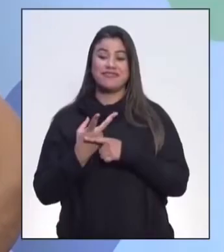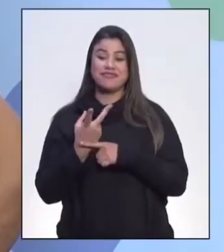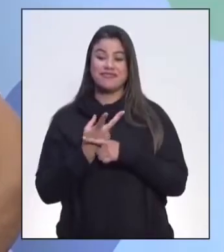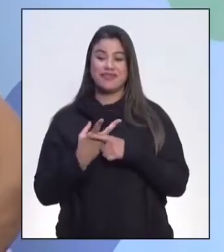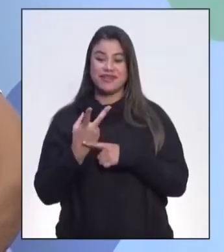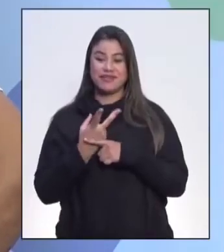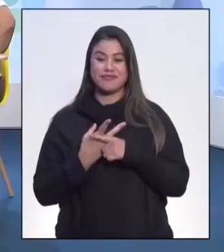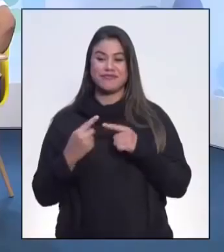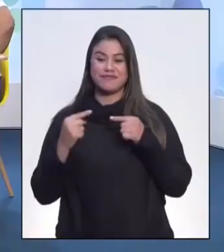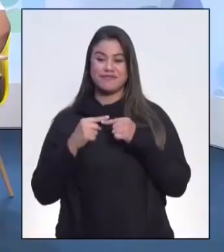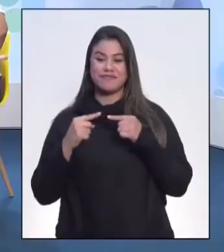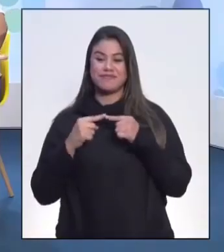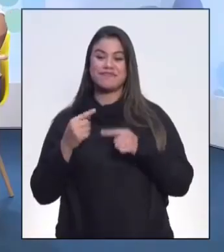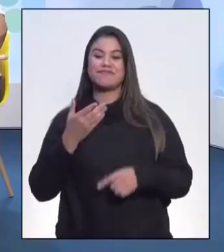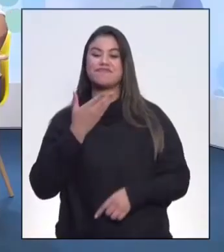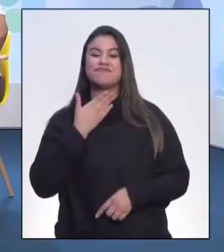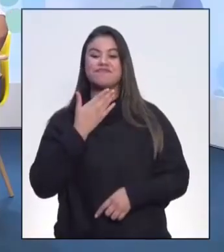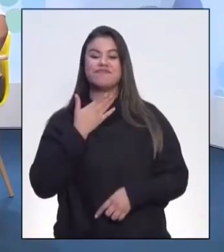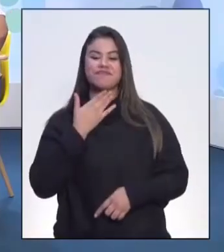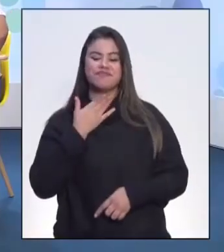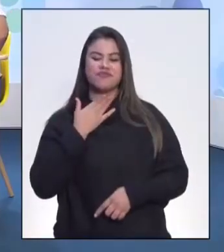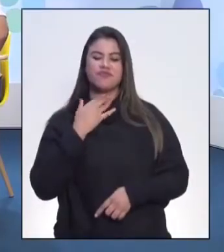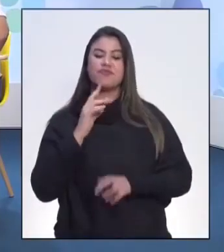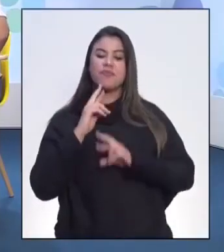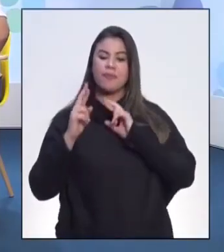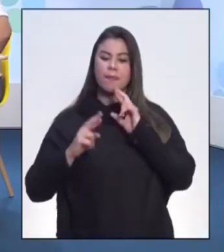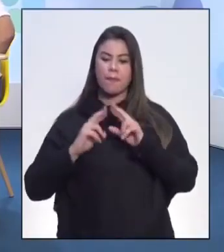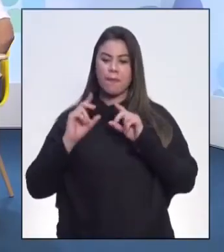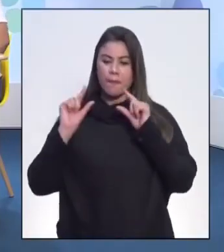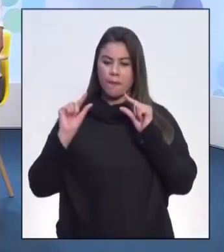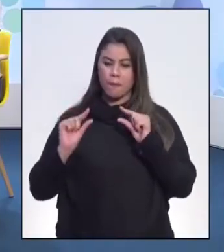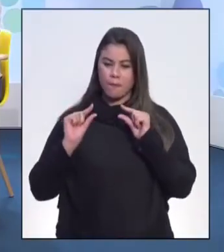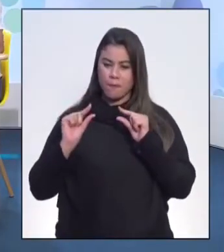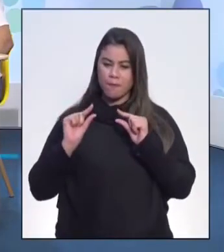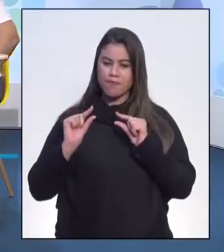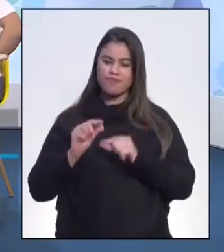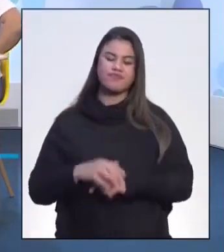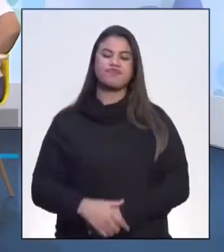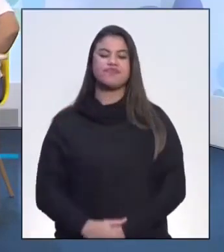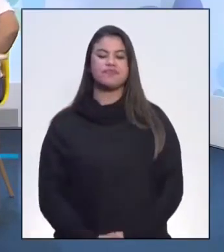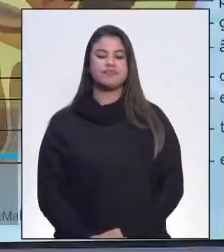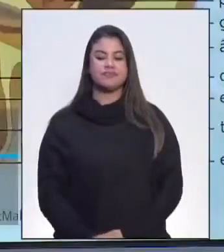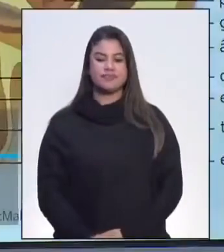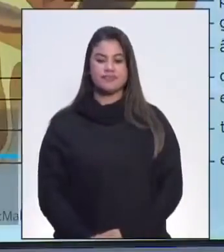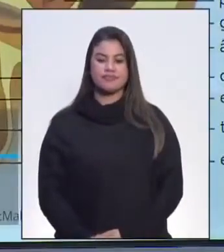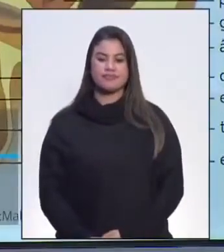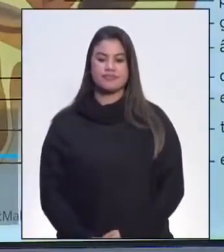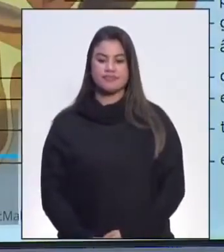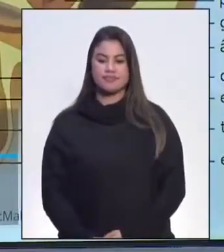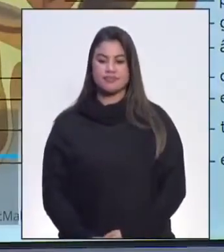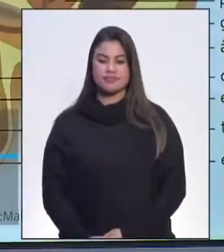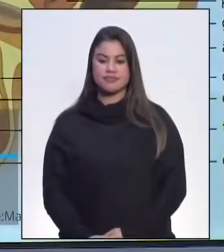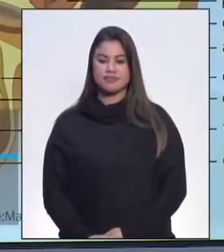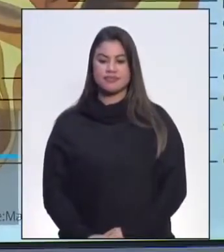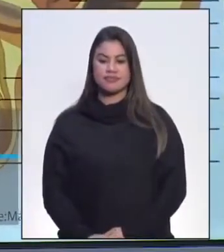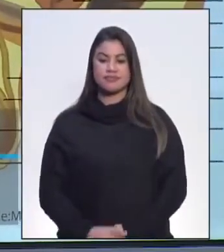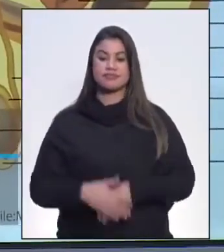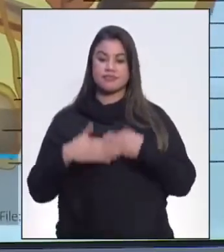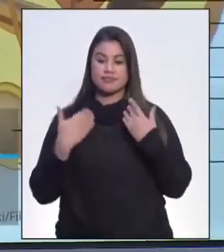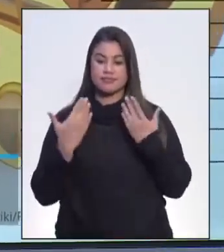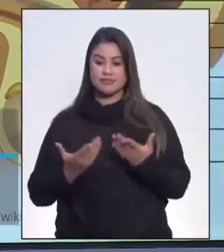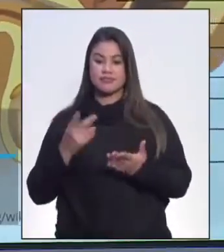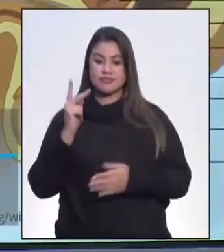professor, do engrossamento, eu encontrei pouquinho mesmo, na verdade só encontrei aquela que eu li. Então, na verdade, a